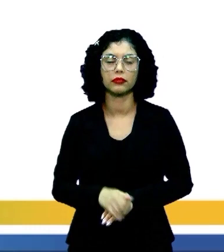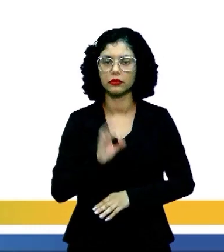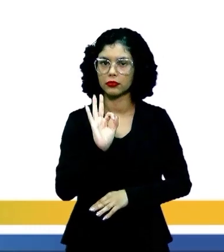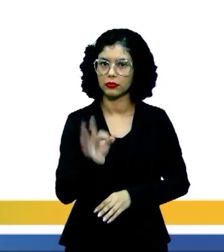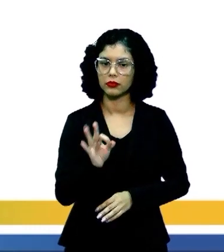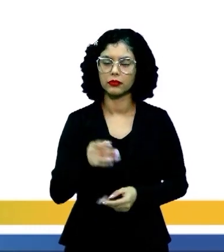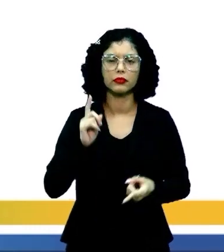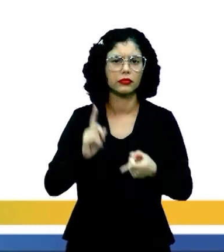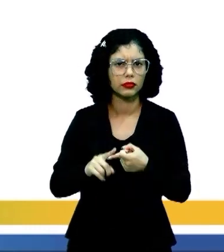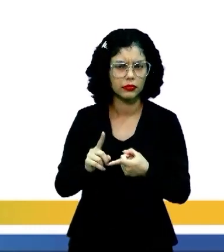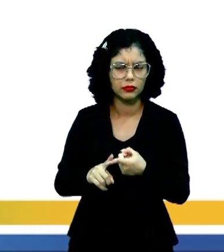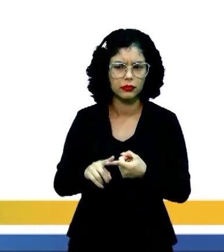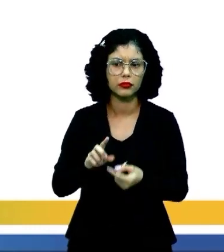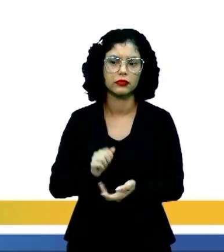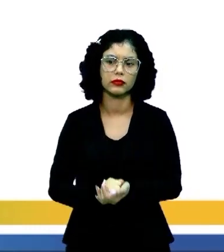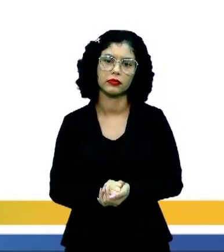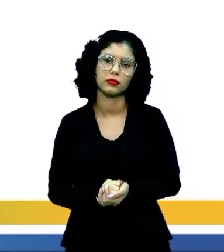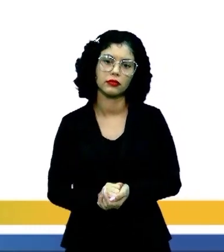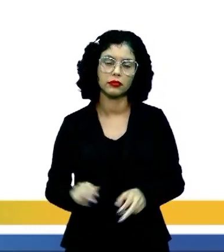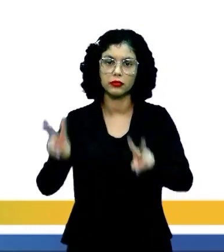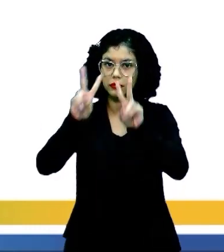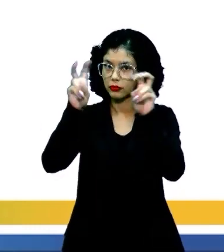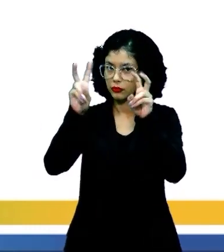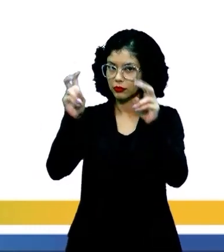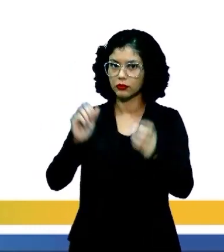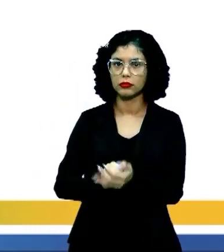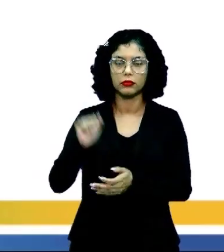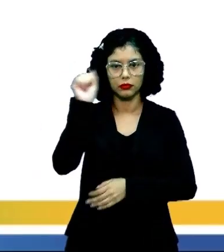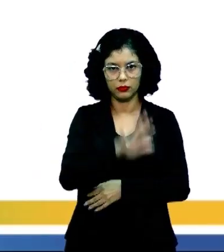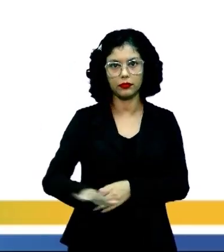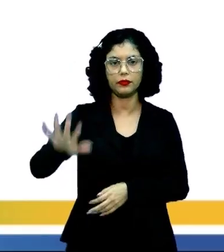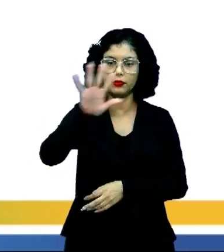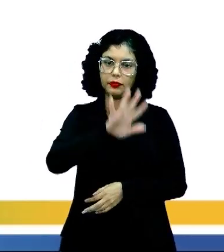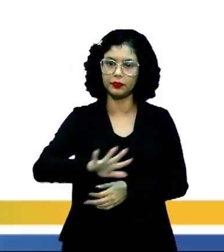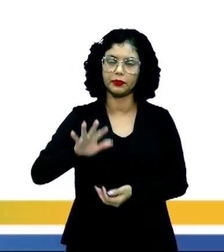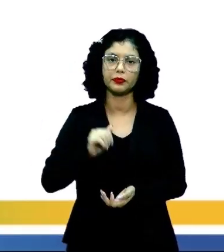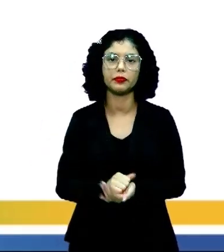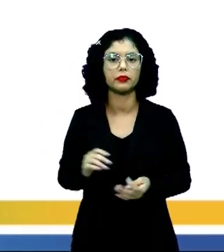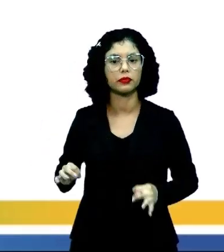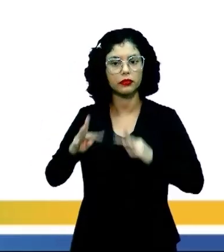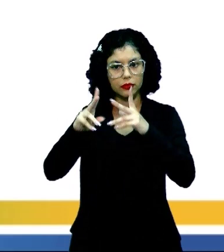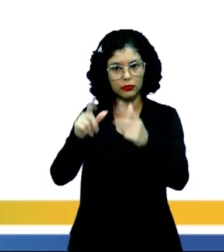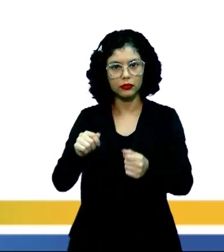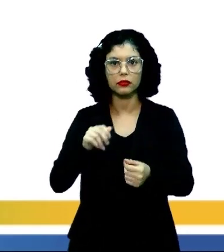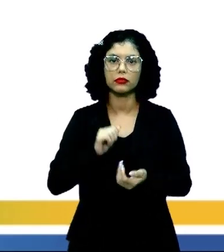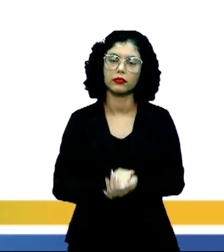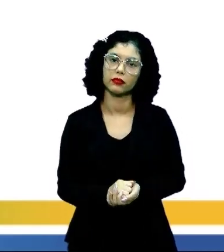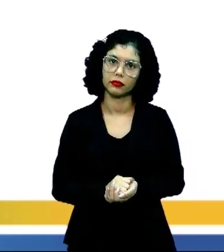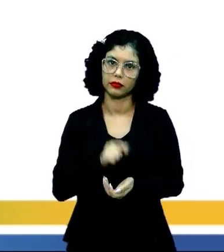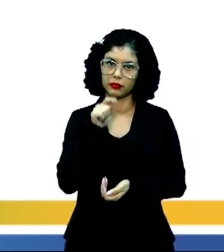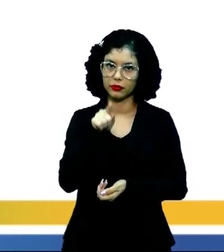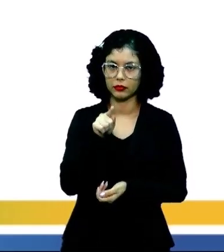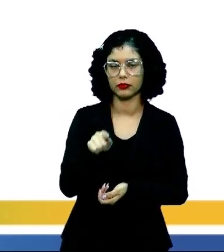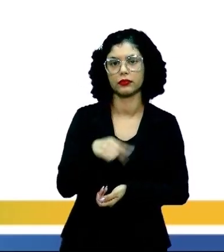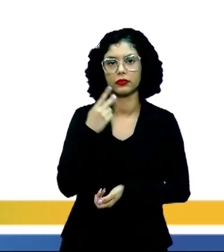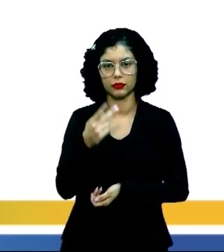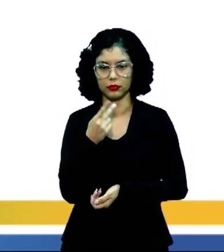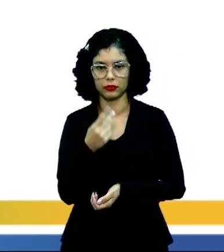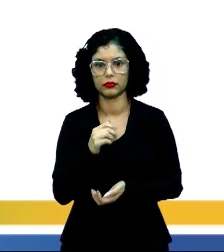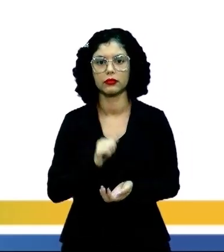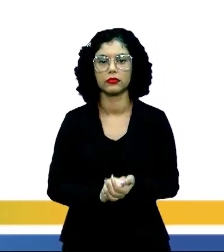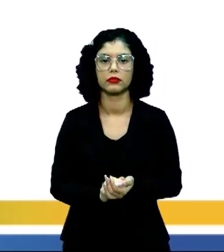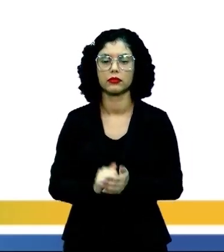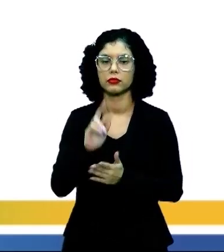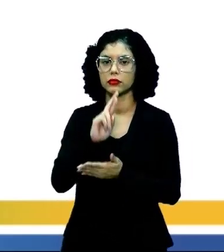certo? Porque é o assunto geral. Tudo que você fosse falar